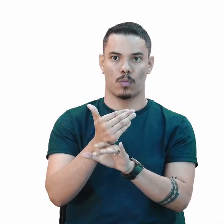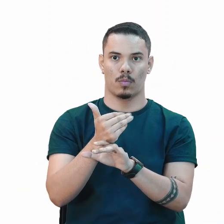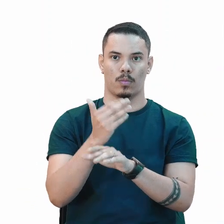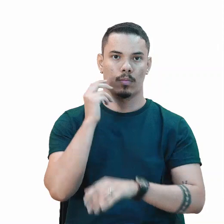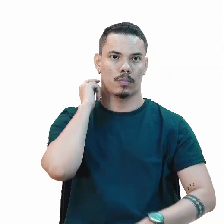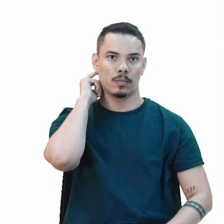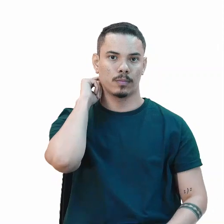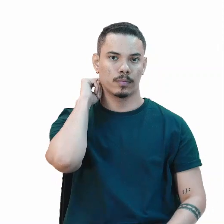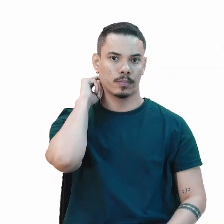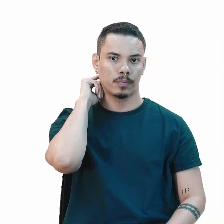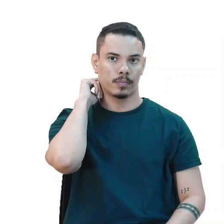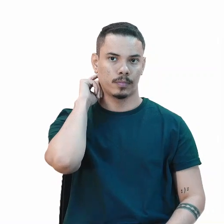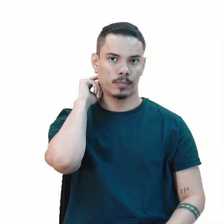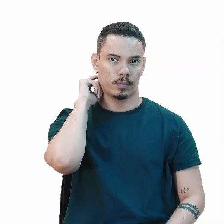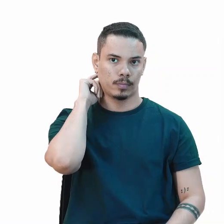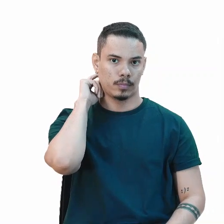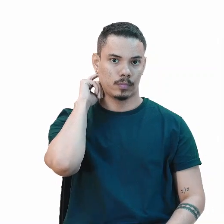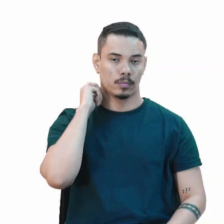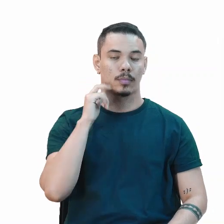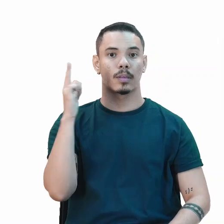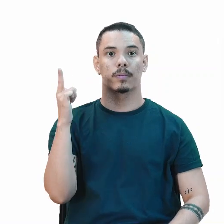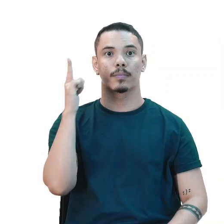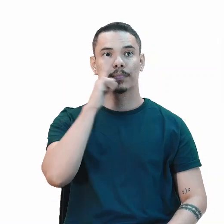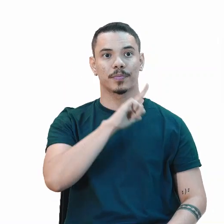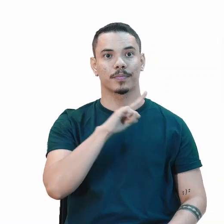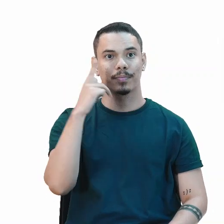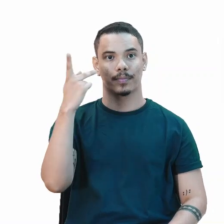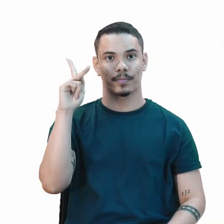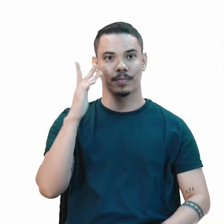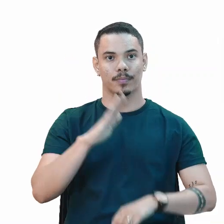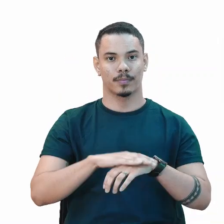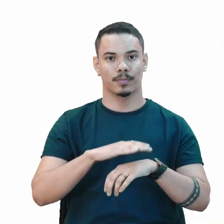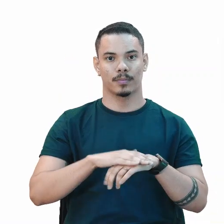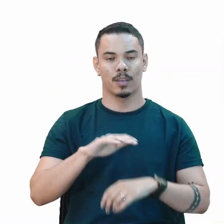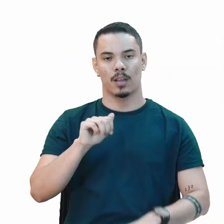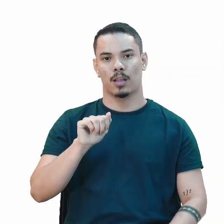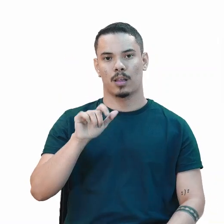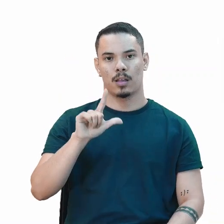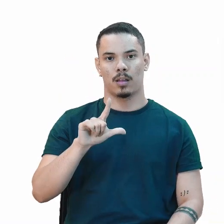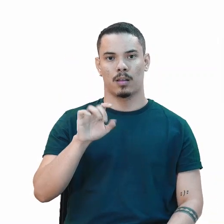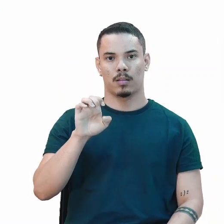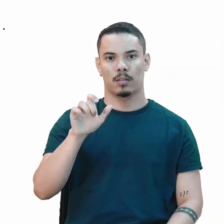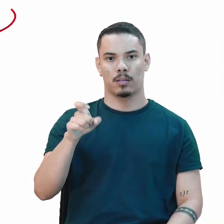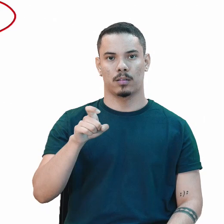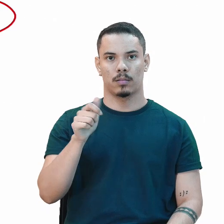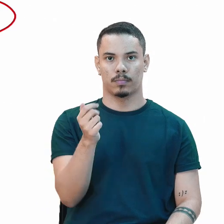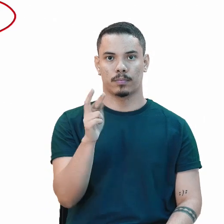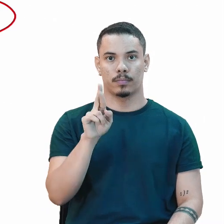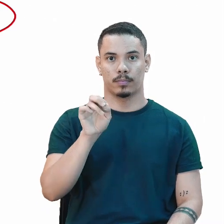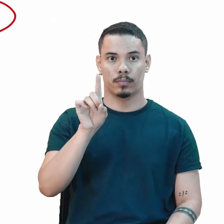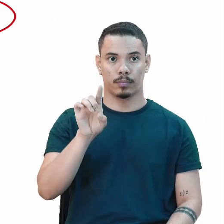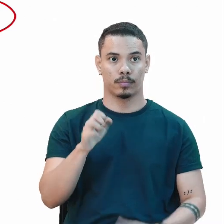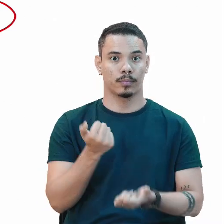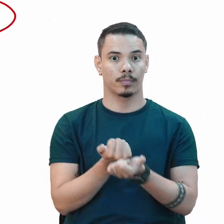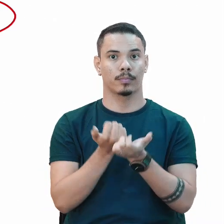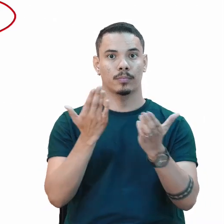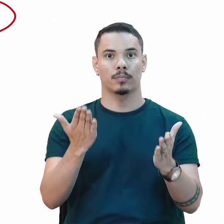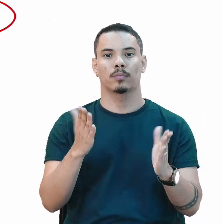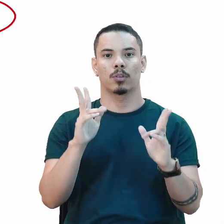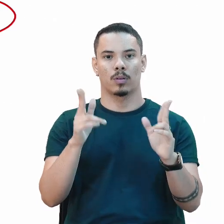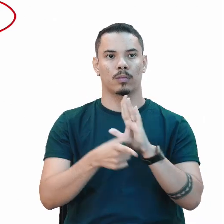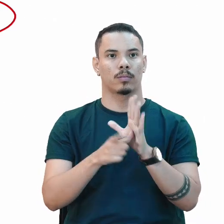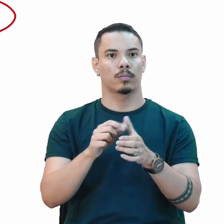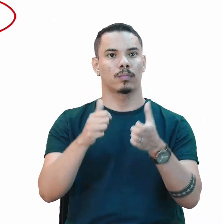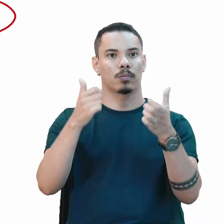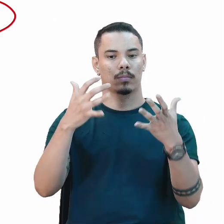louco. As conquistas de Alexandre o Grande promoveram o helenismo, como a gente já viu,